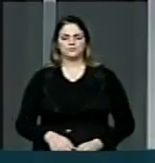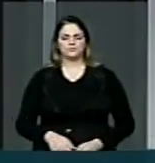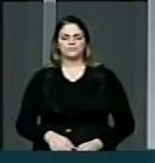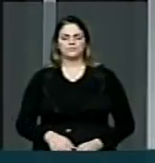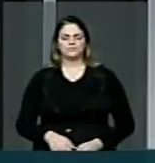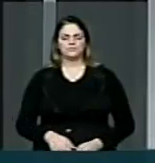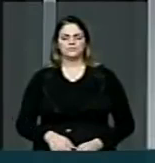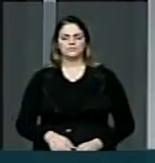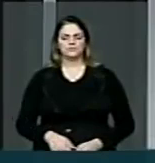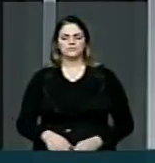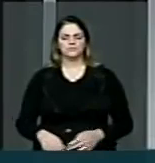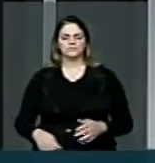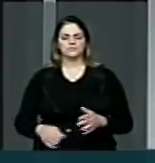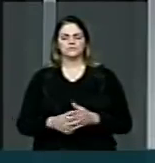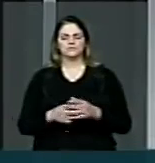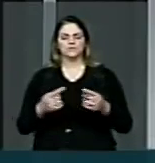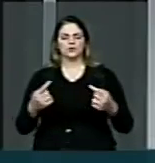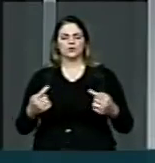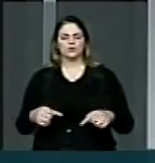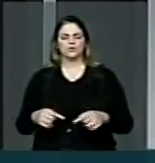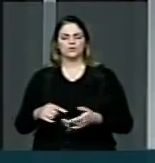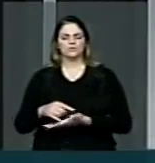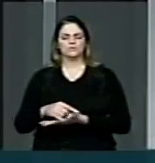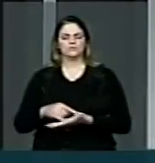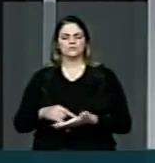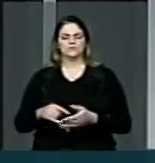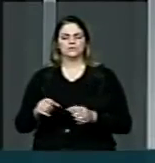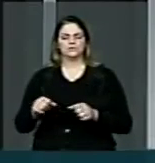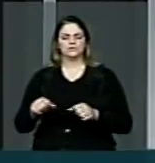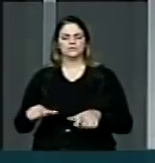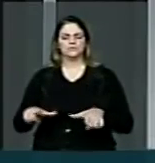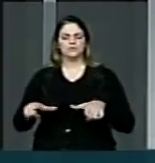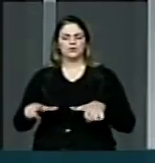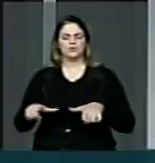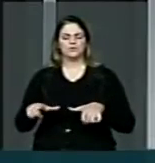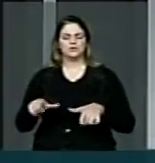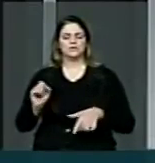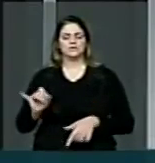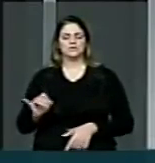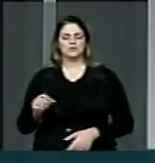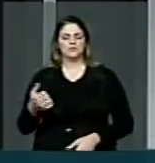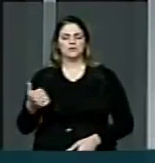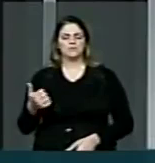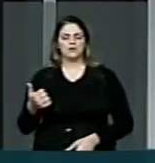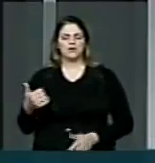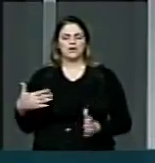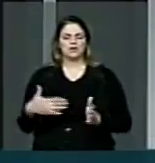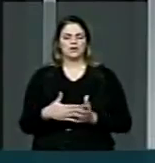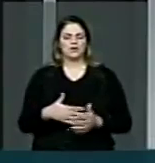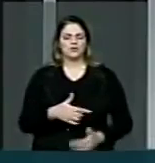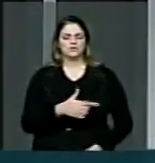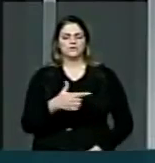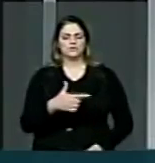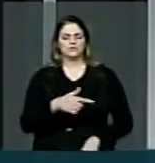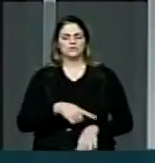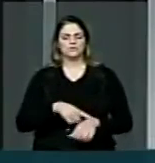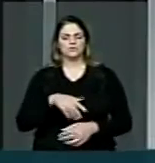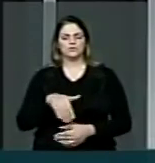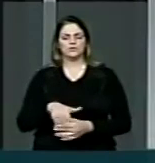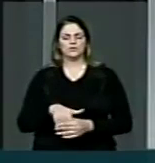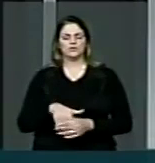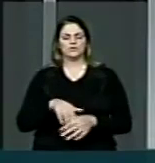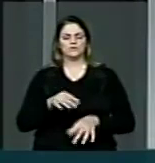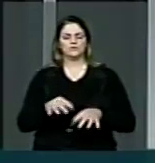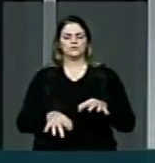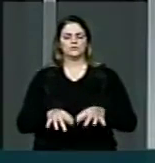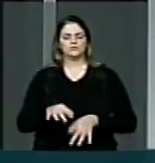do diploma só será cabível se entre o primeiro e o segundo turno das eleições o Poder Judiciário